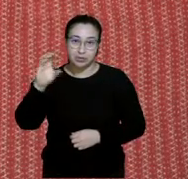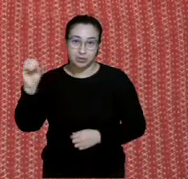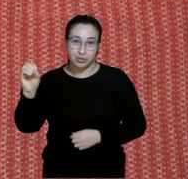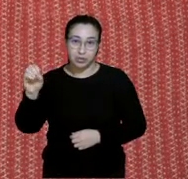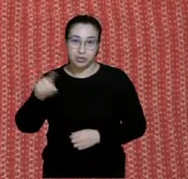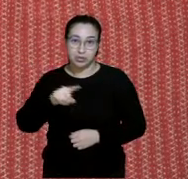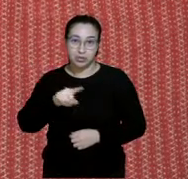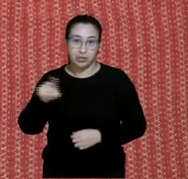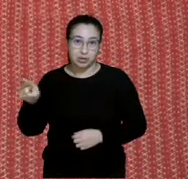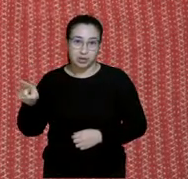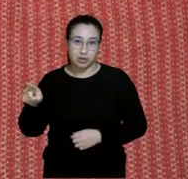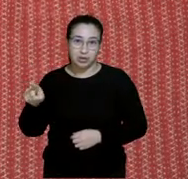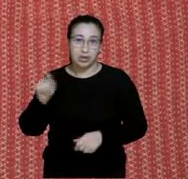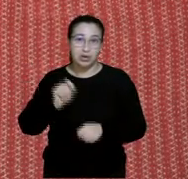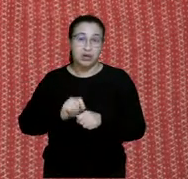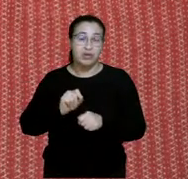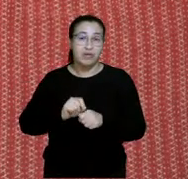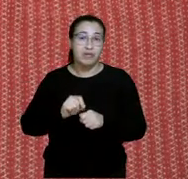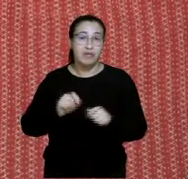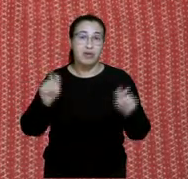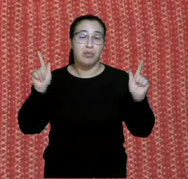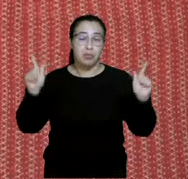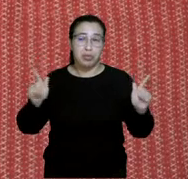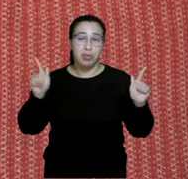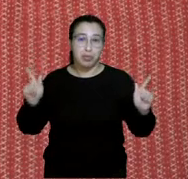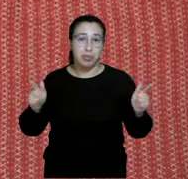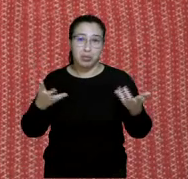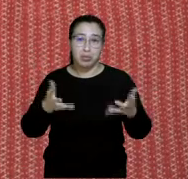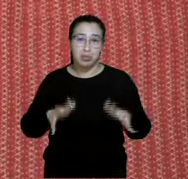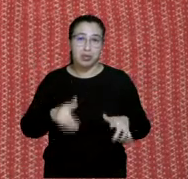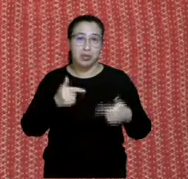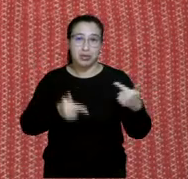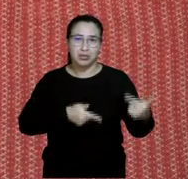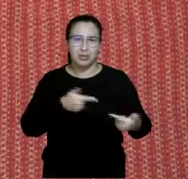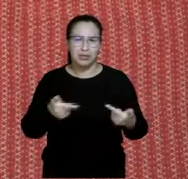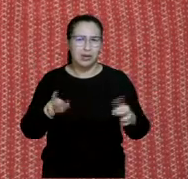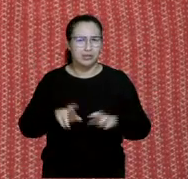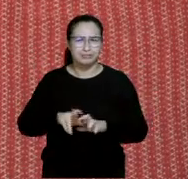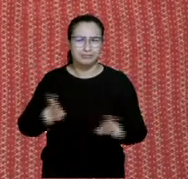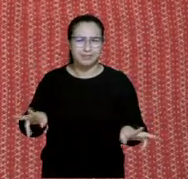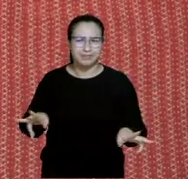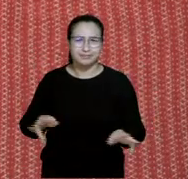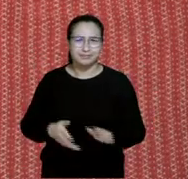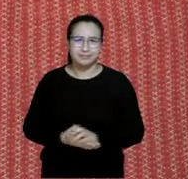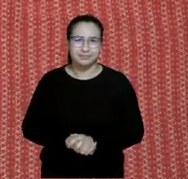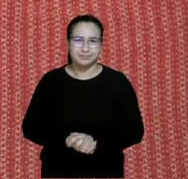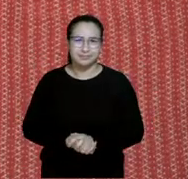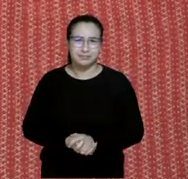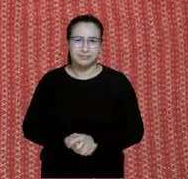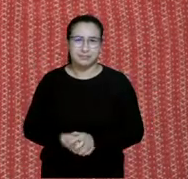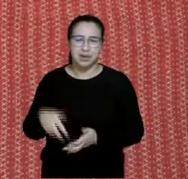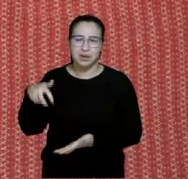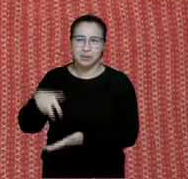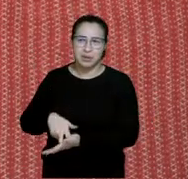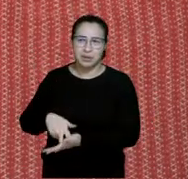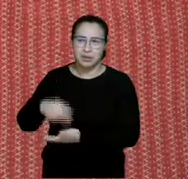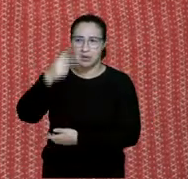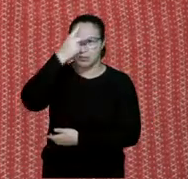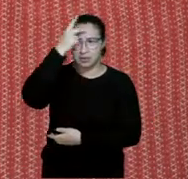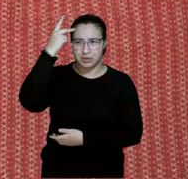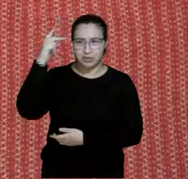feito a greve. Então, é bem diferente, a coisa é bem diferente. Você querer penalizar alguém que é